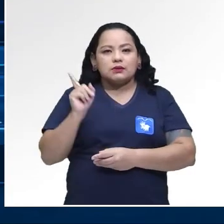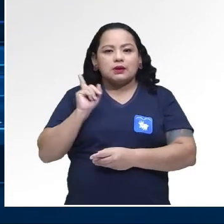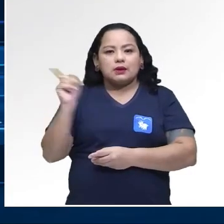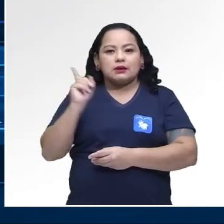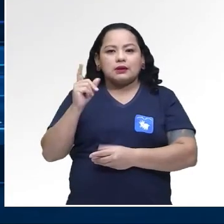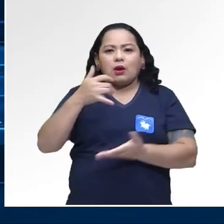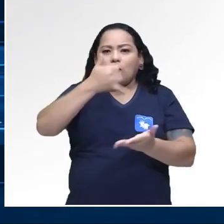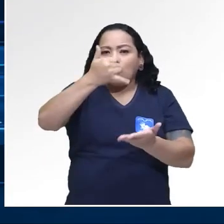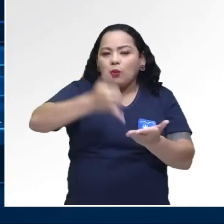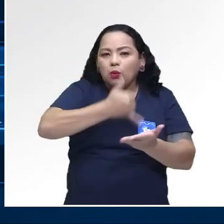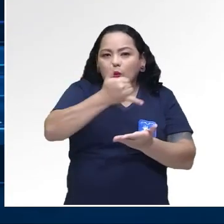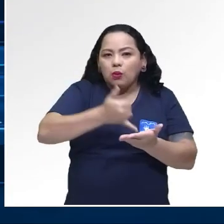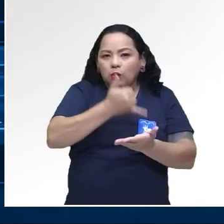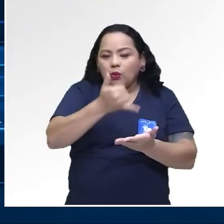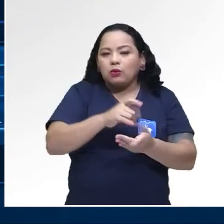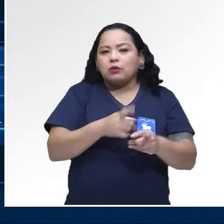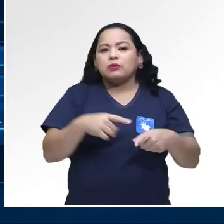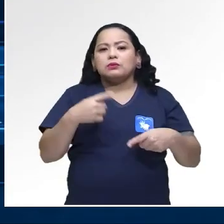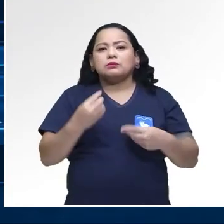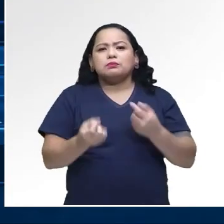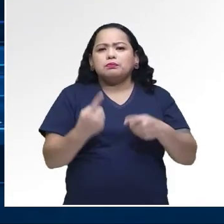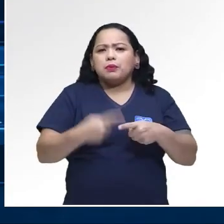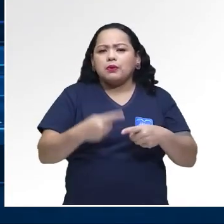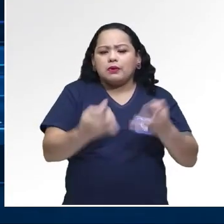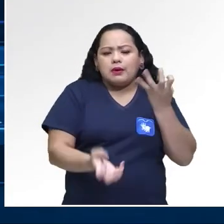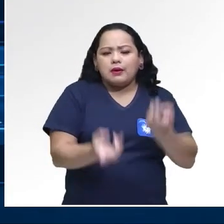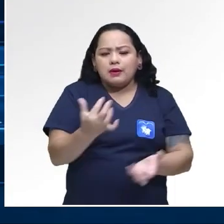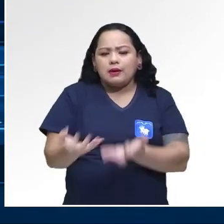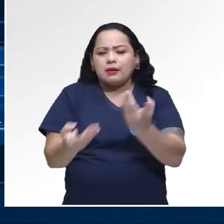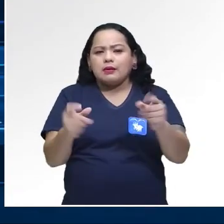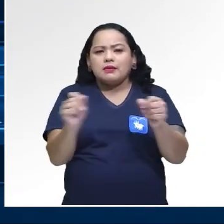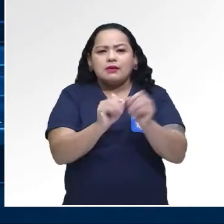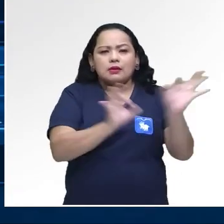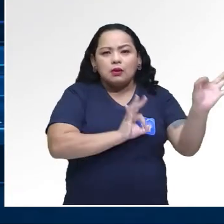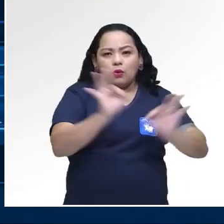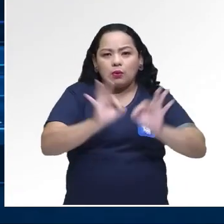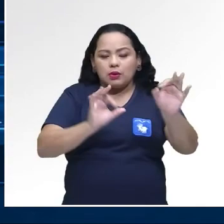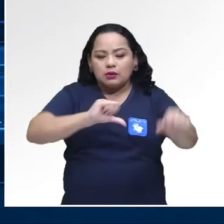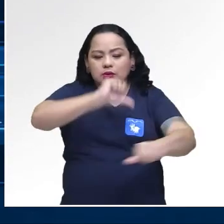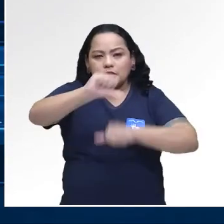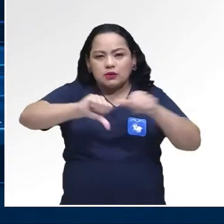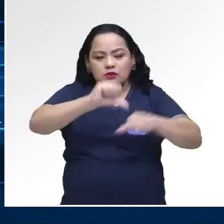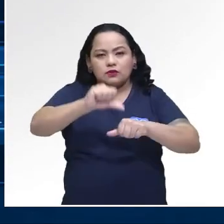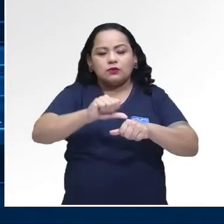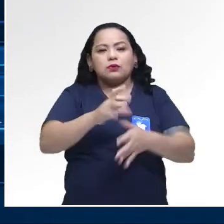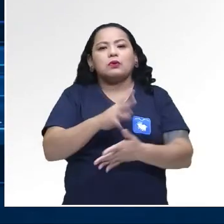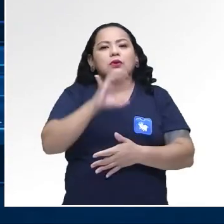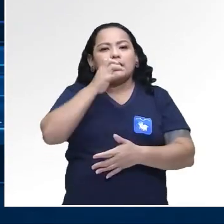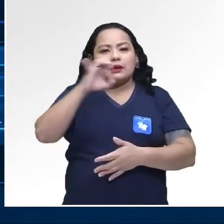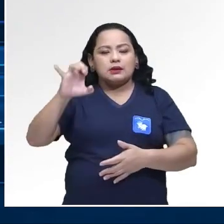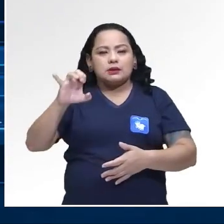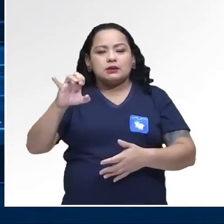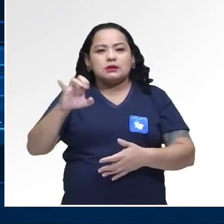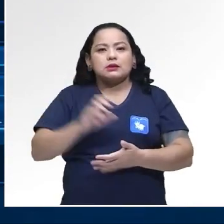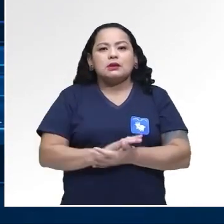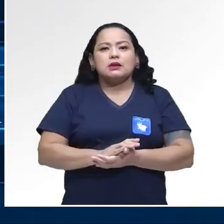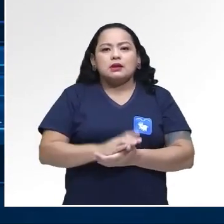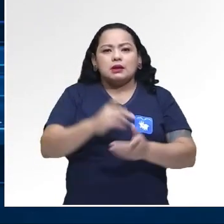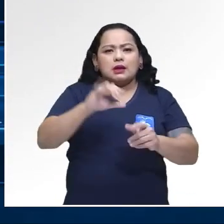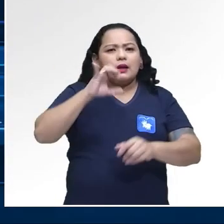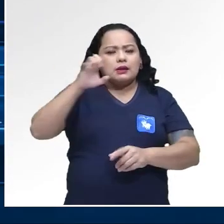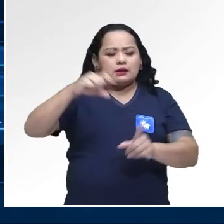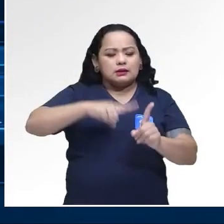óleo diesel, né, para queima e realizar ali o processo de transformação de energia dessa energia térmica em